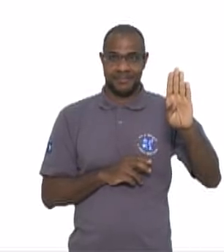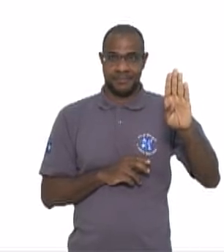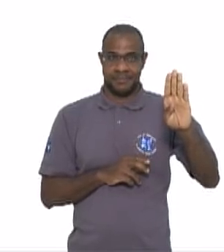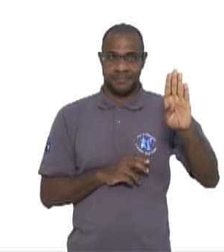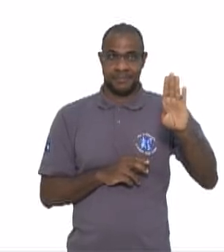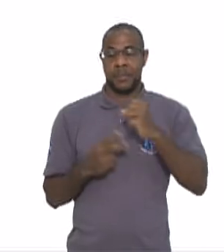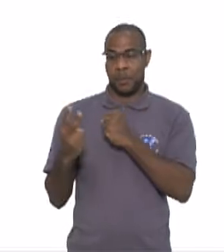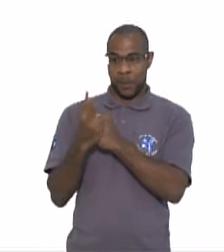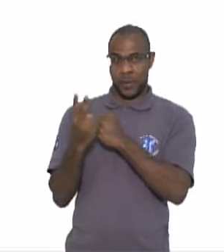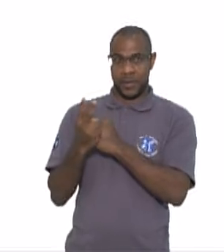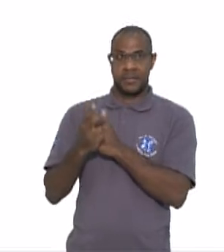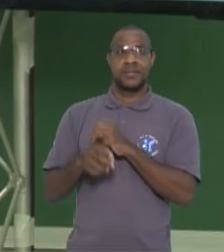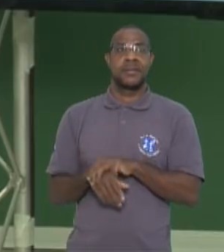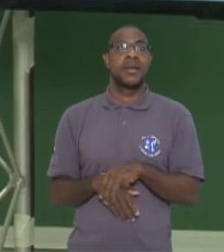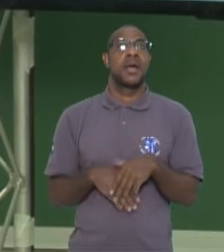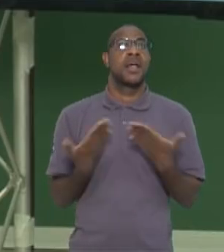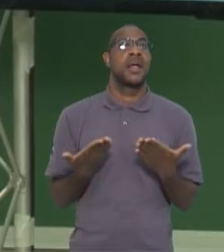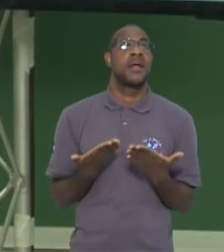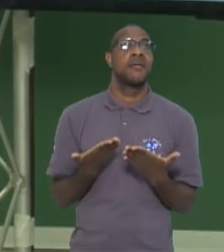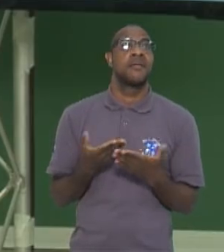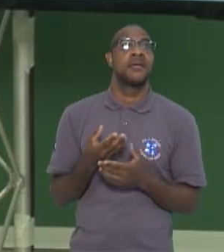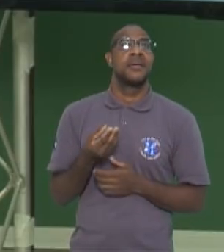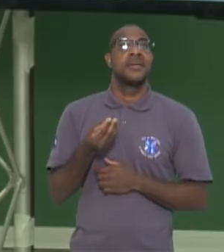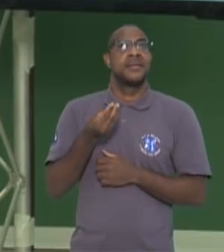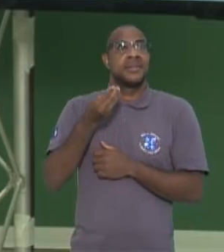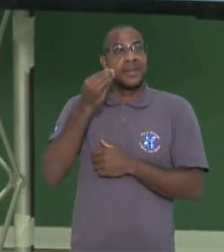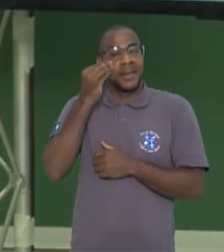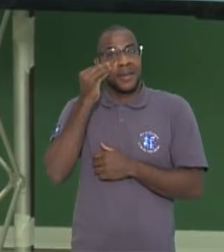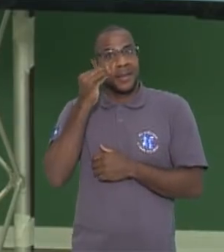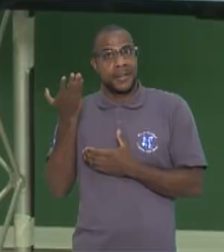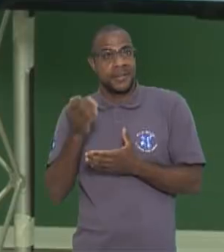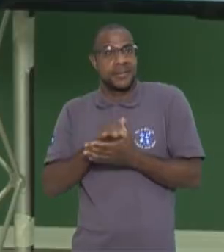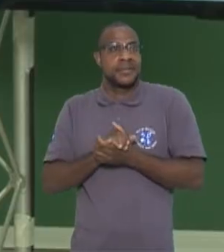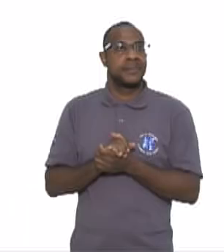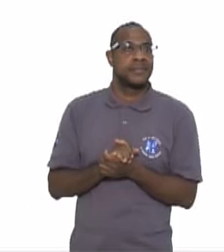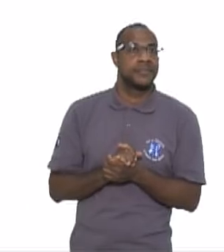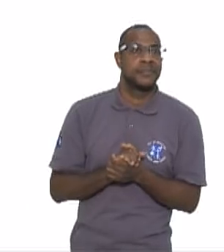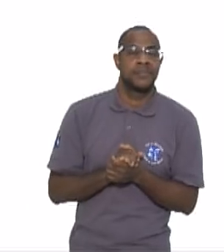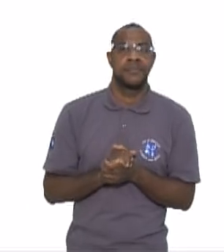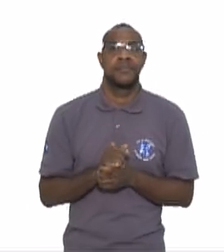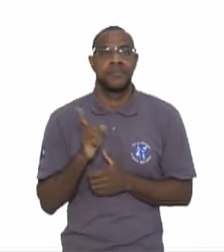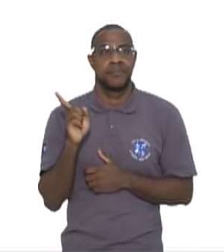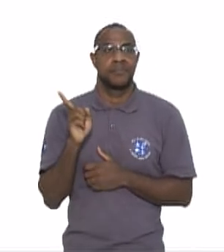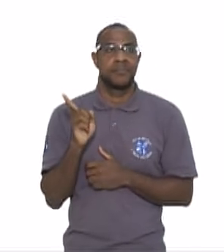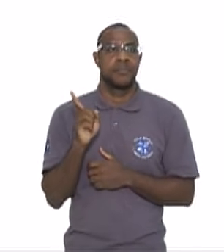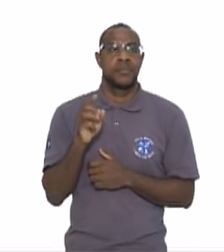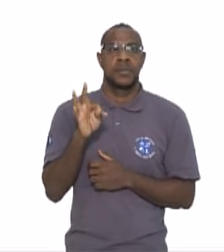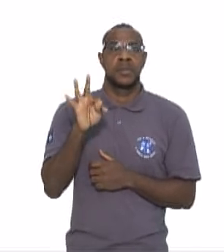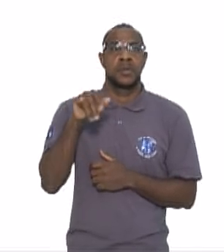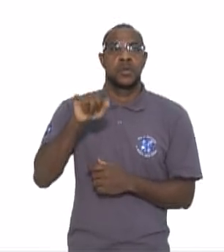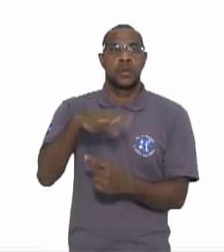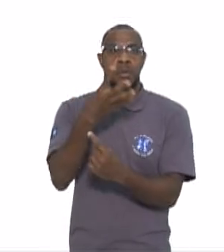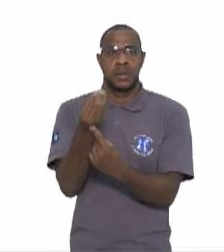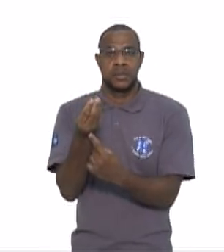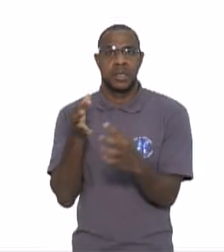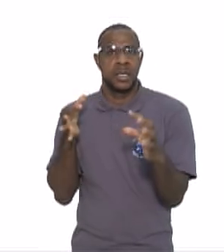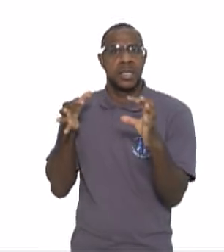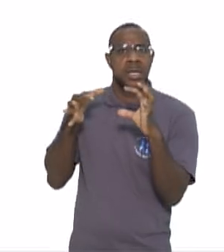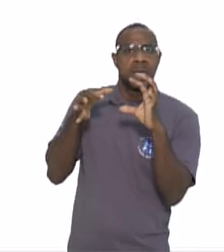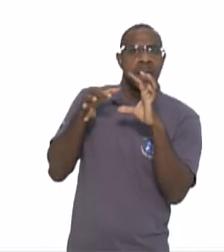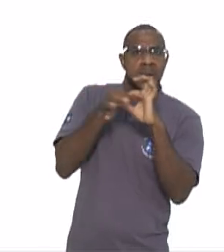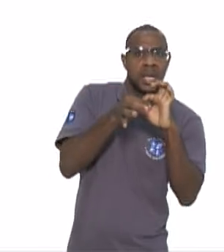proteção. Então agora a gente vai para os nossos testes. A número 1 é: a toy art está ligada a que